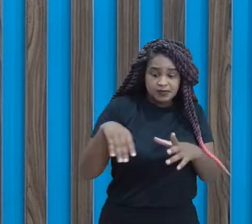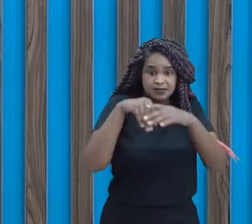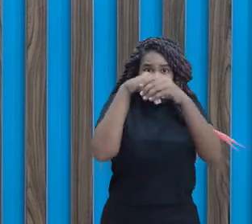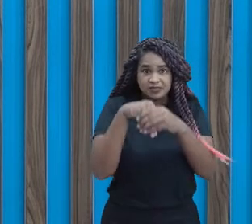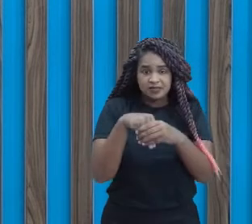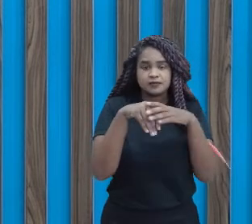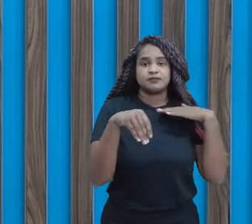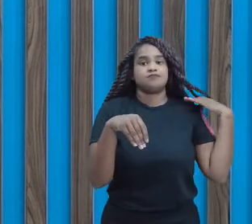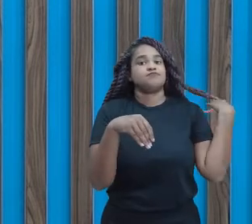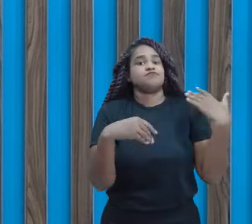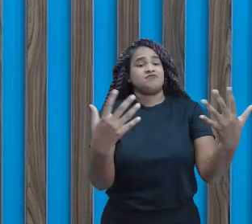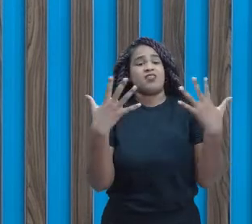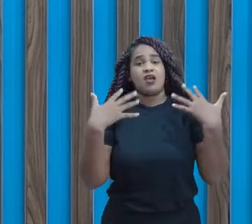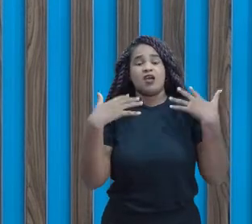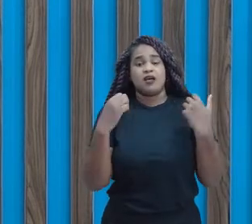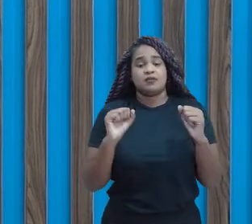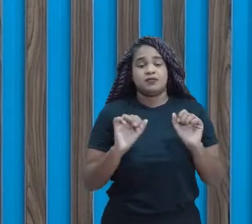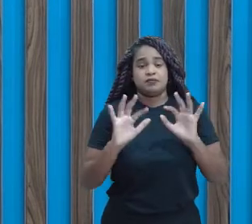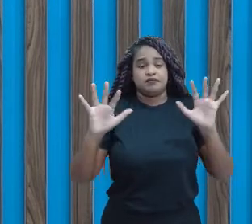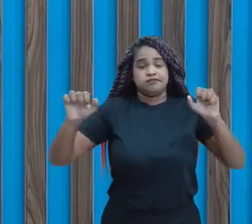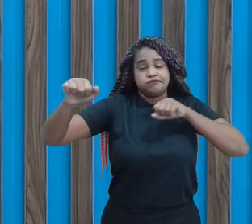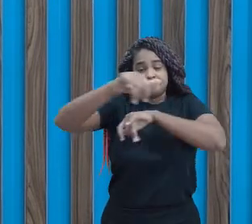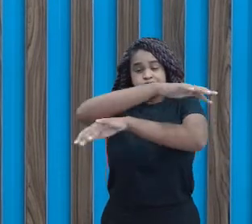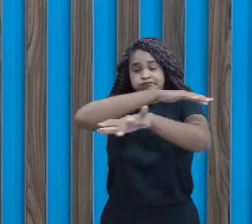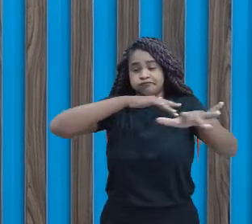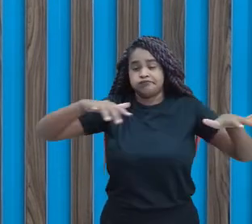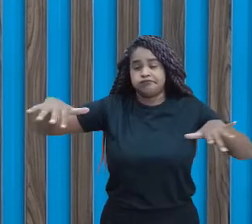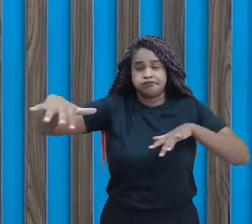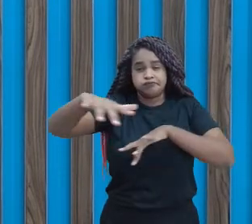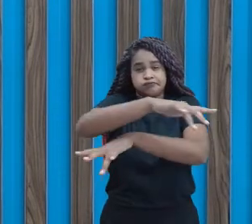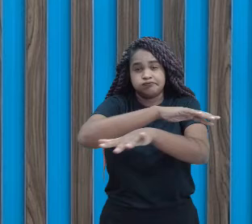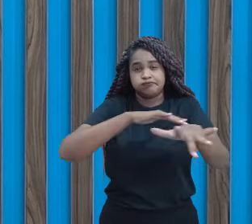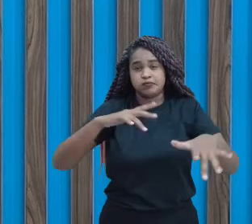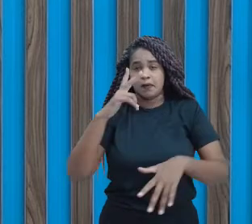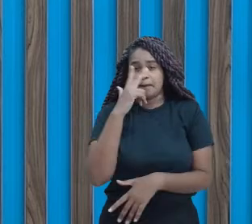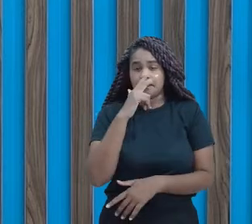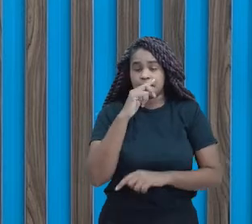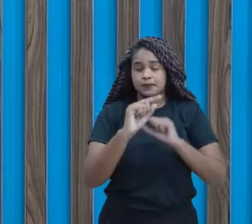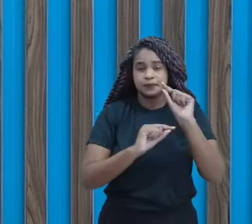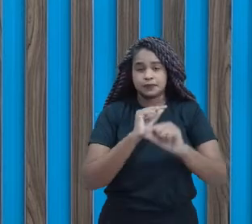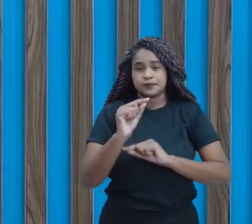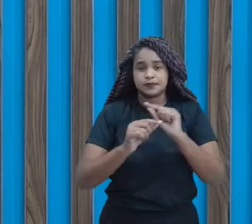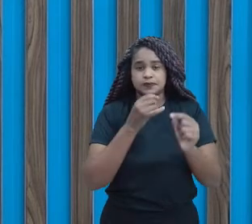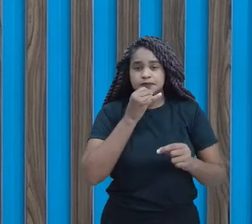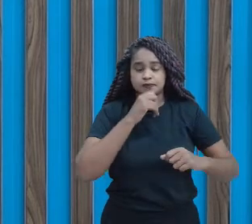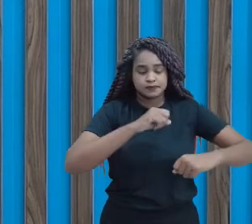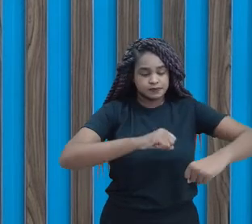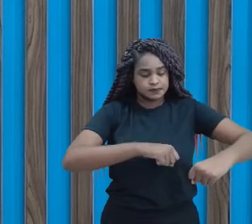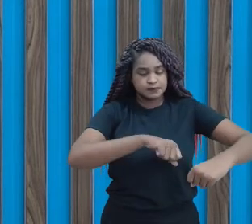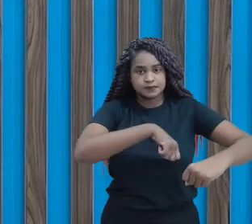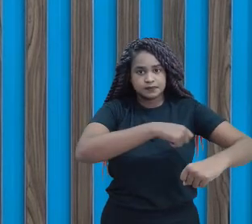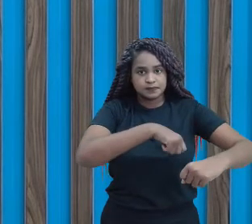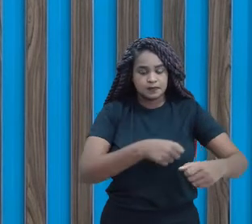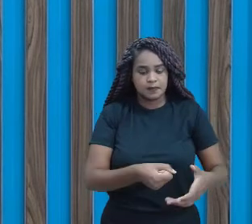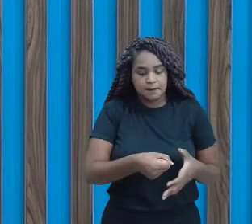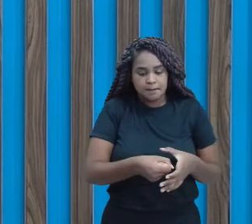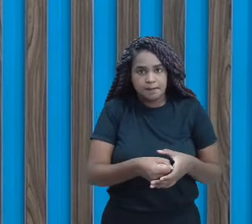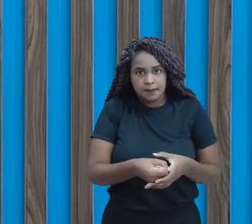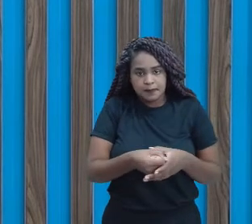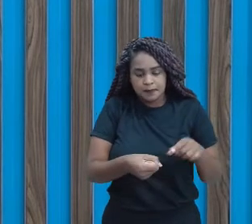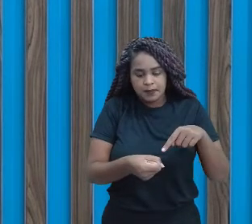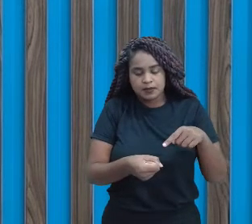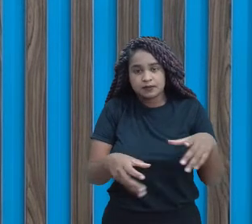calor se dissipe. Então, fica abafado. É como se você pegasse uma tampa de panela e botasse na panela de